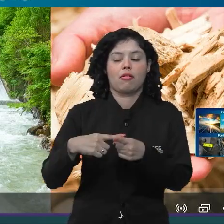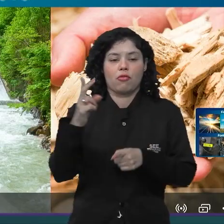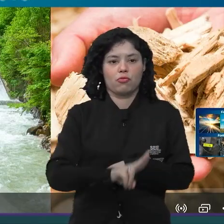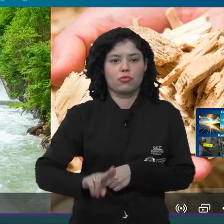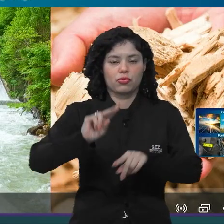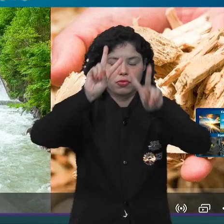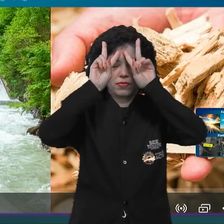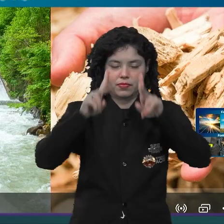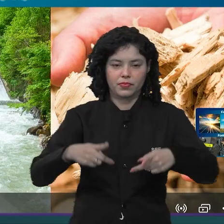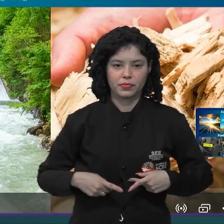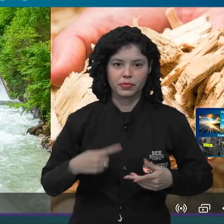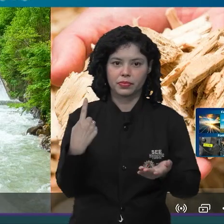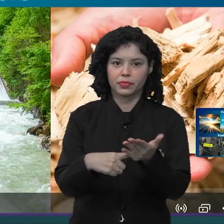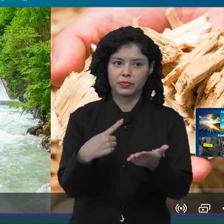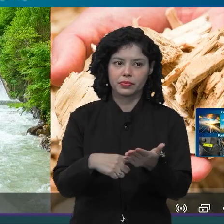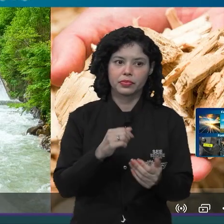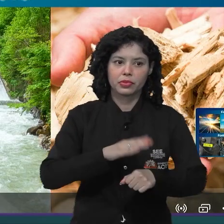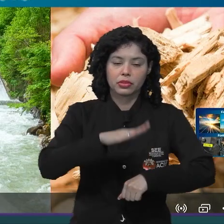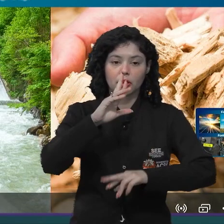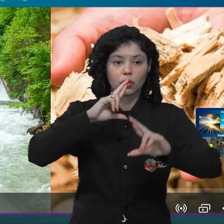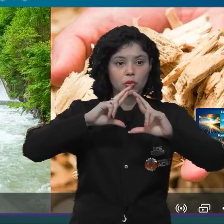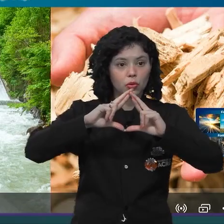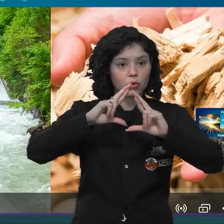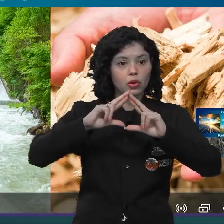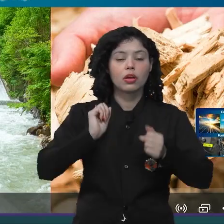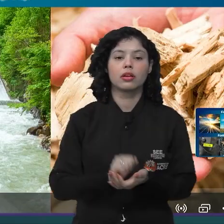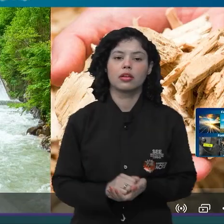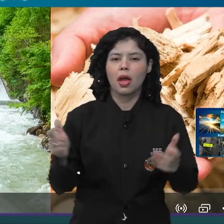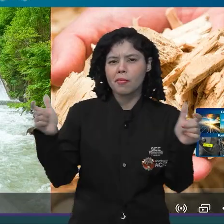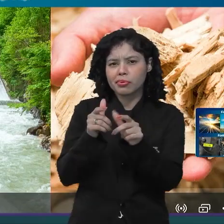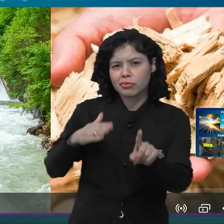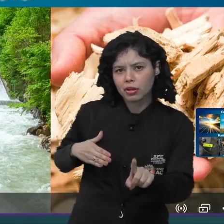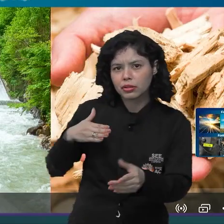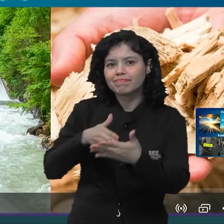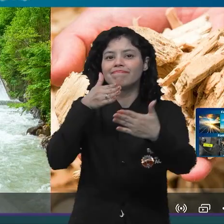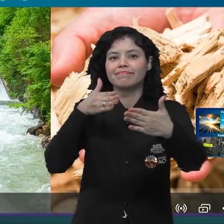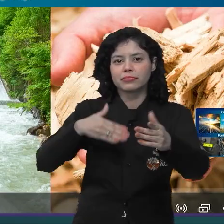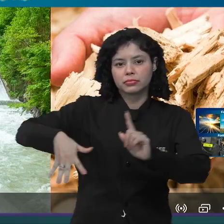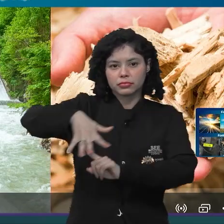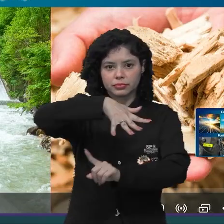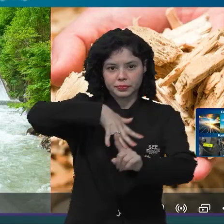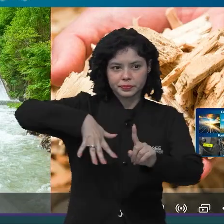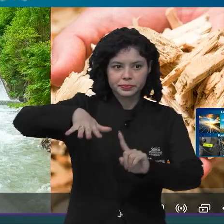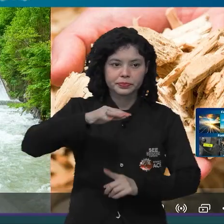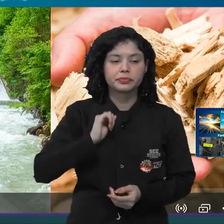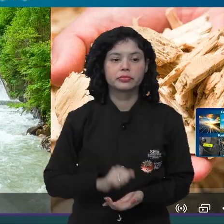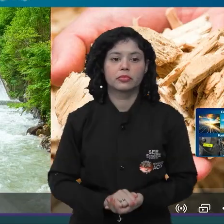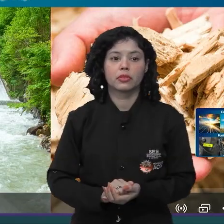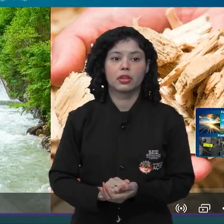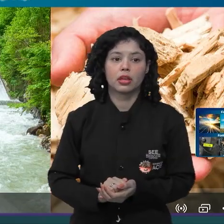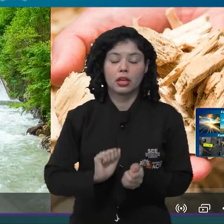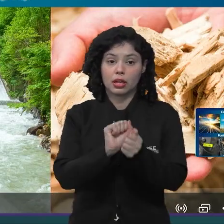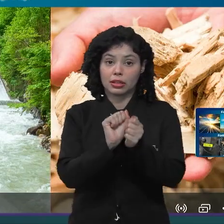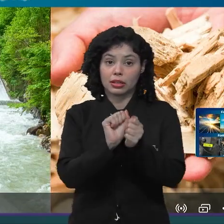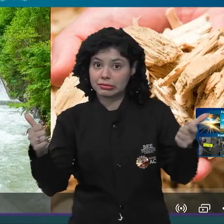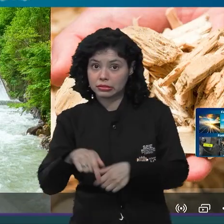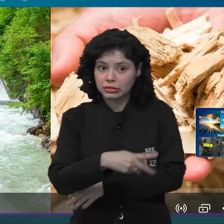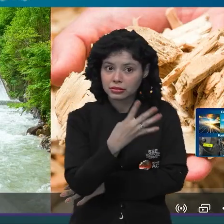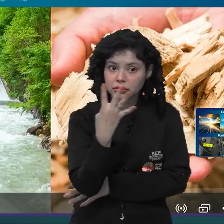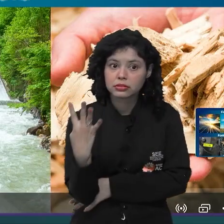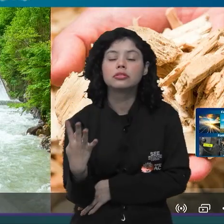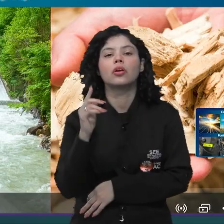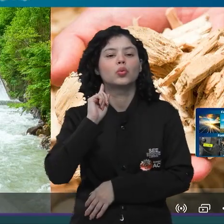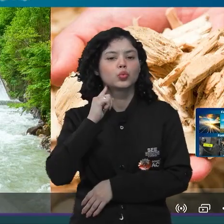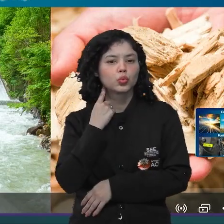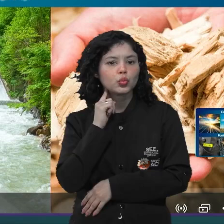humano. E elas são consideradas mais sustentáveis, pois causam menor impacto ambiental e não emitem ali grande quantidade